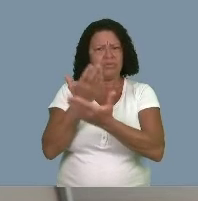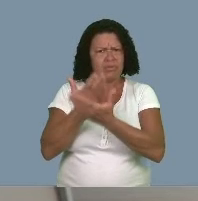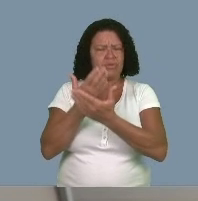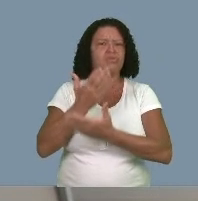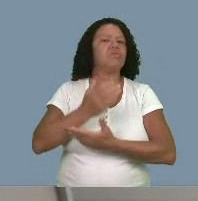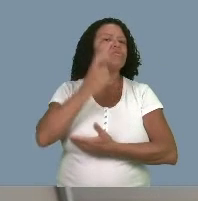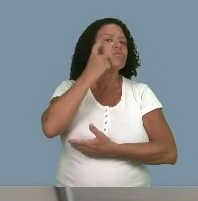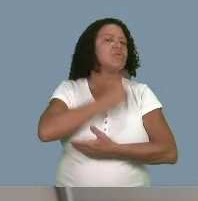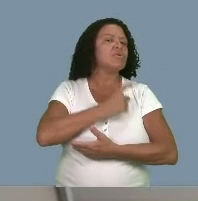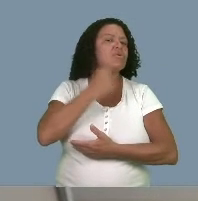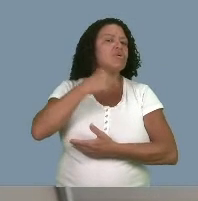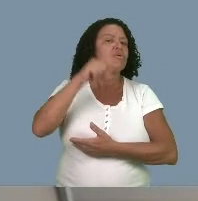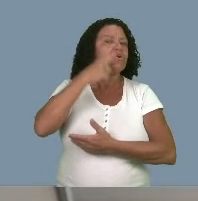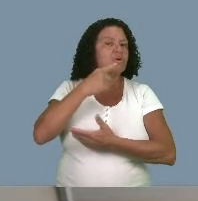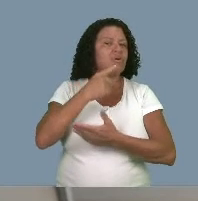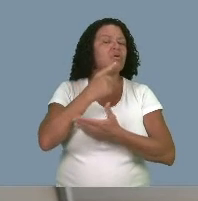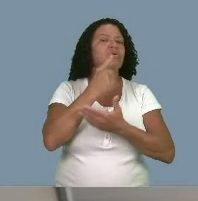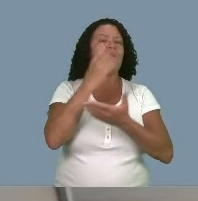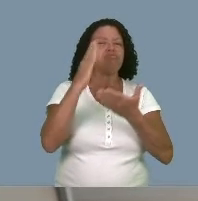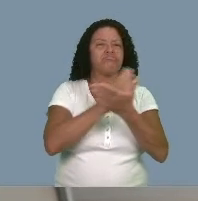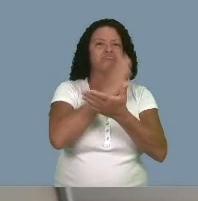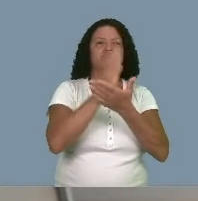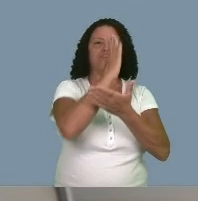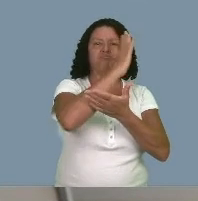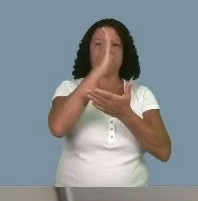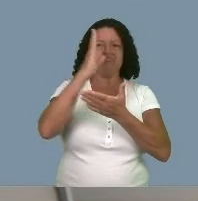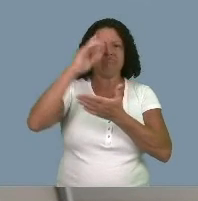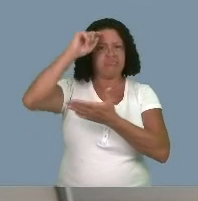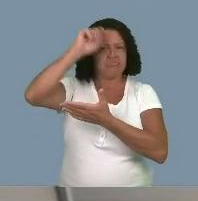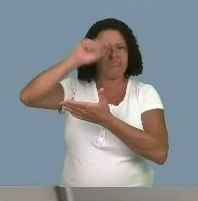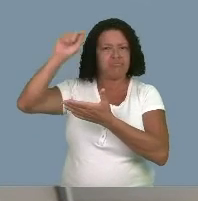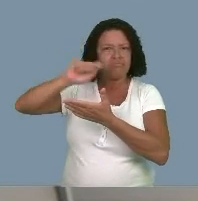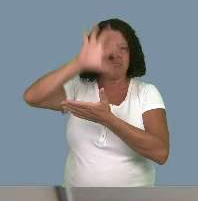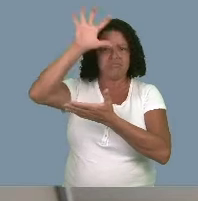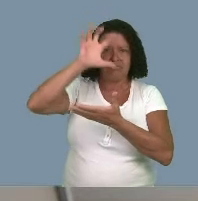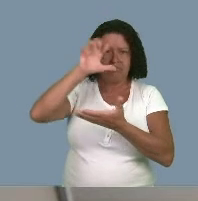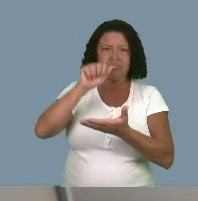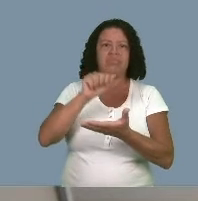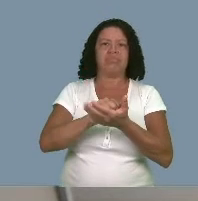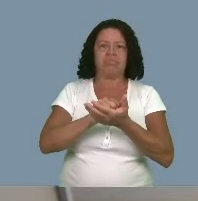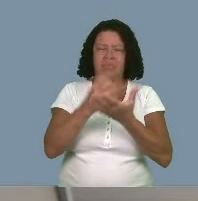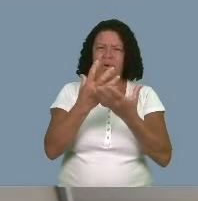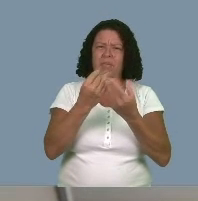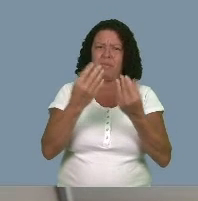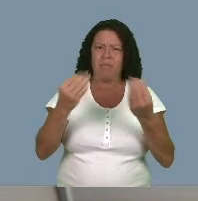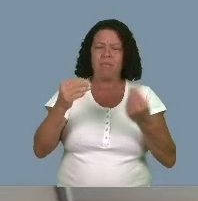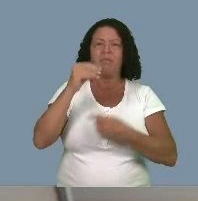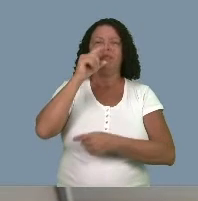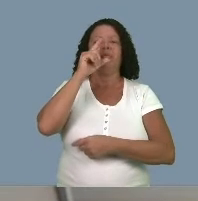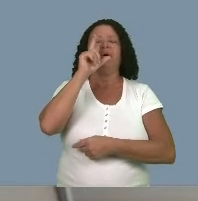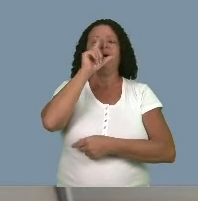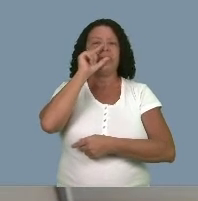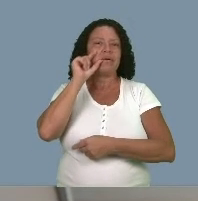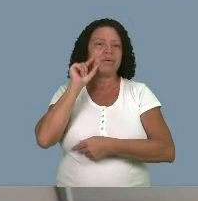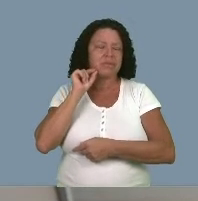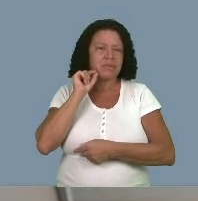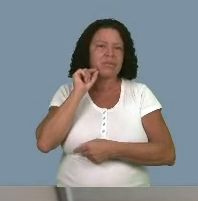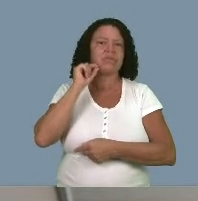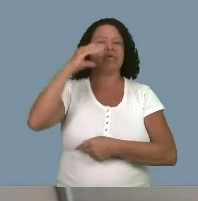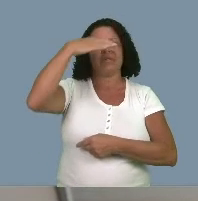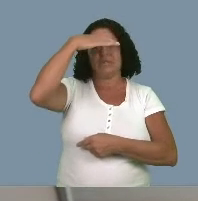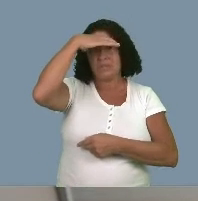Kardec, estuda as suas obras, estuda várias outras obras de André Luiz, Chico Xavier,